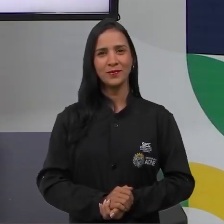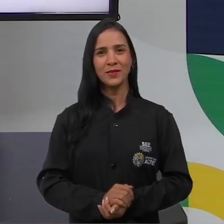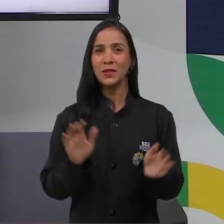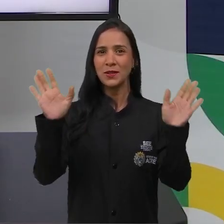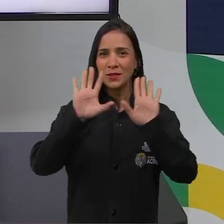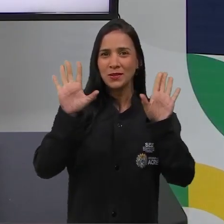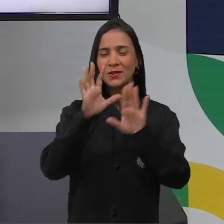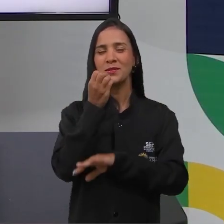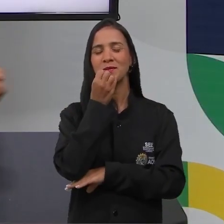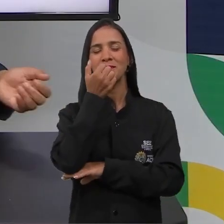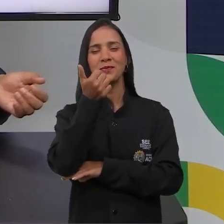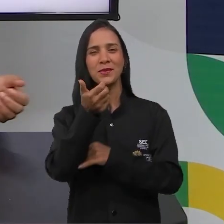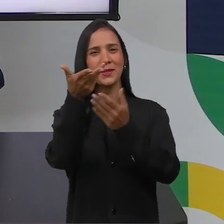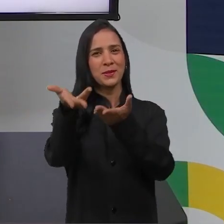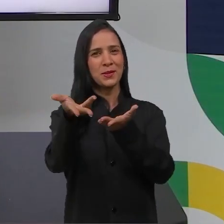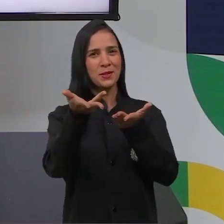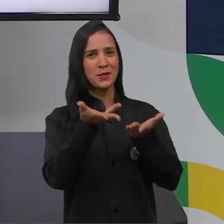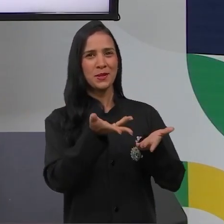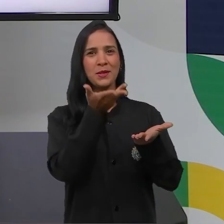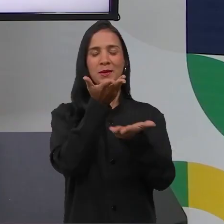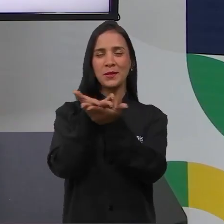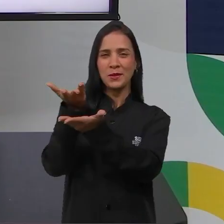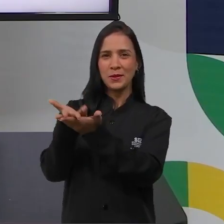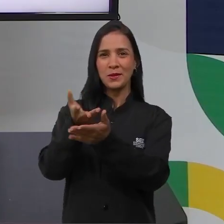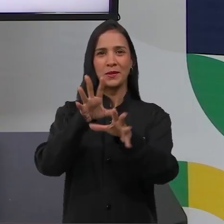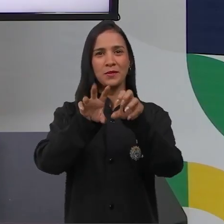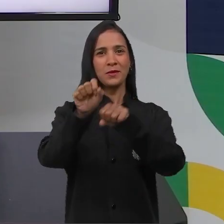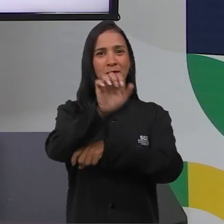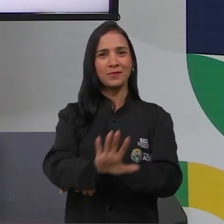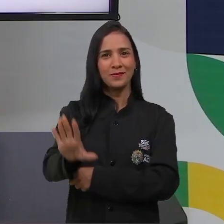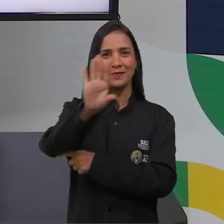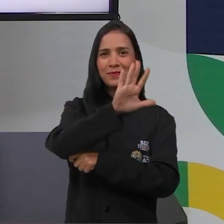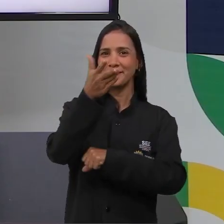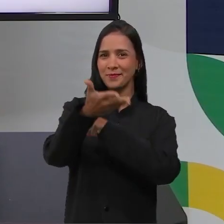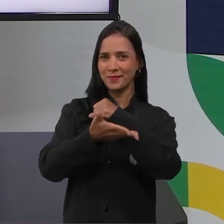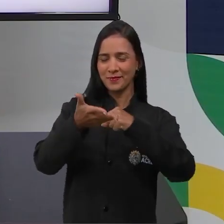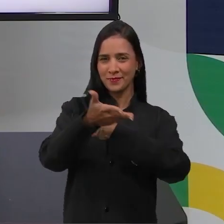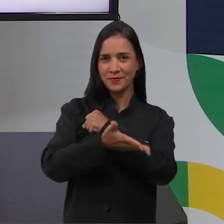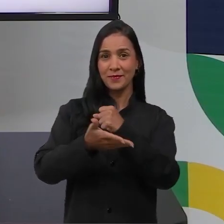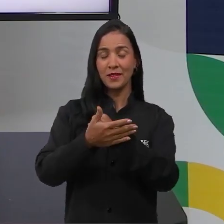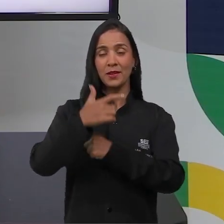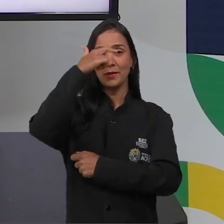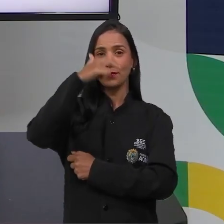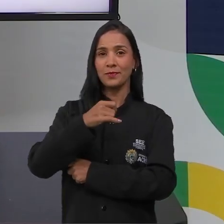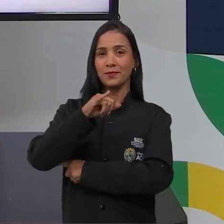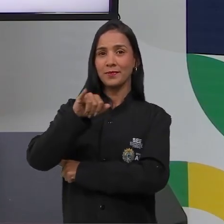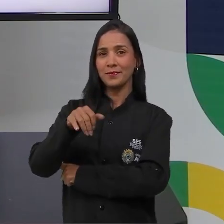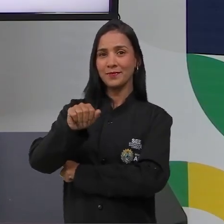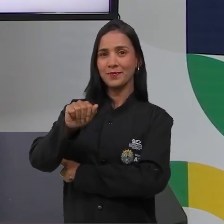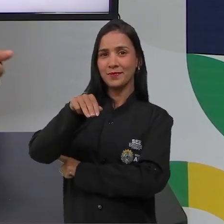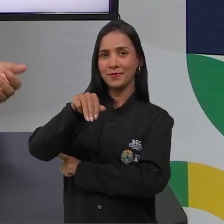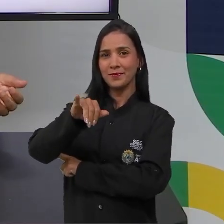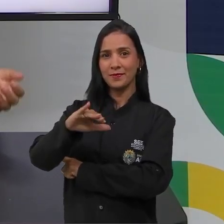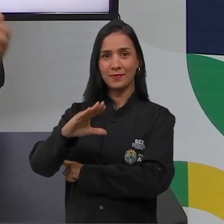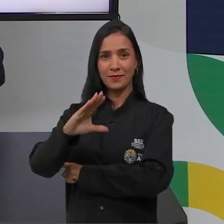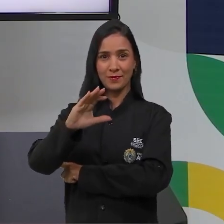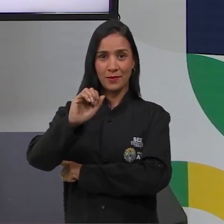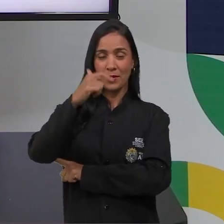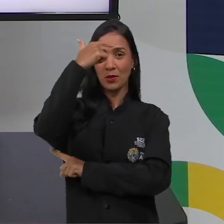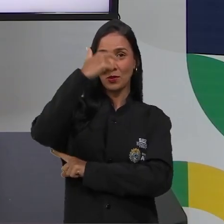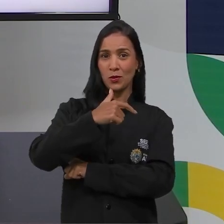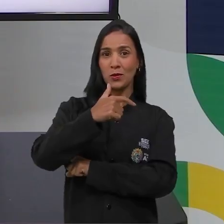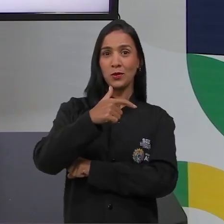Olá, tudo bem? Sejam todos bem-vindos à nossa formação geral básica. Eu me chamo Jamaica Kelly, sou professora